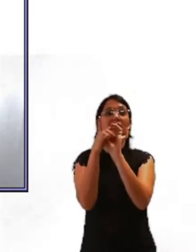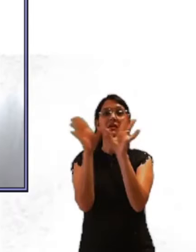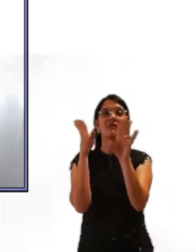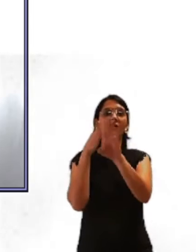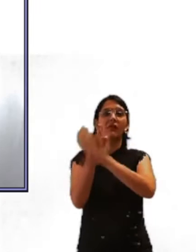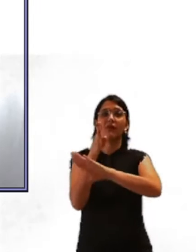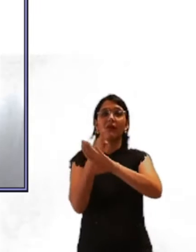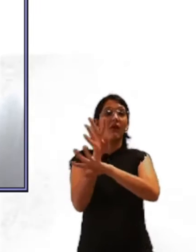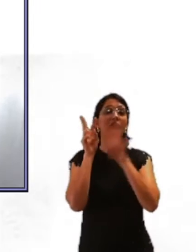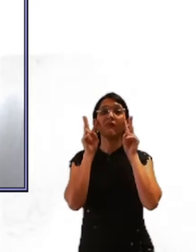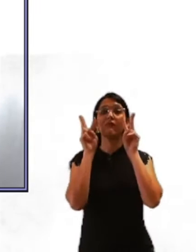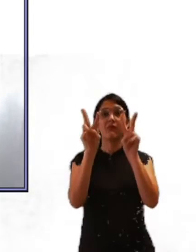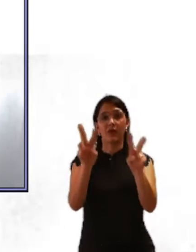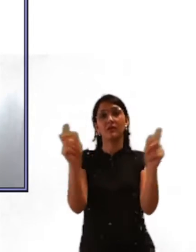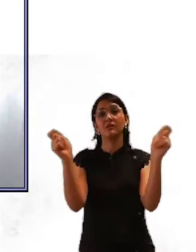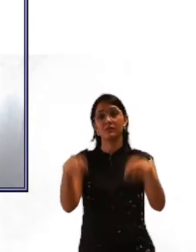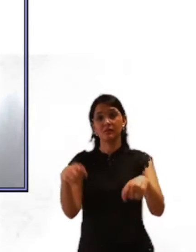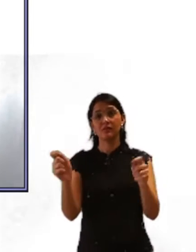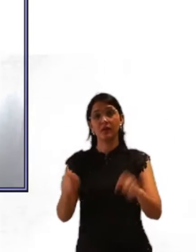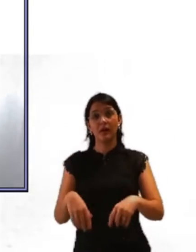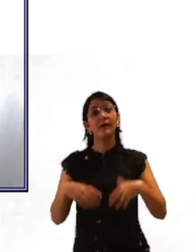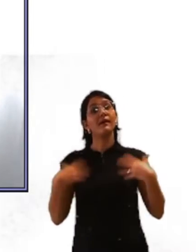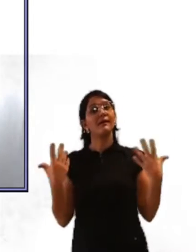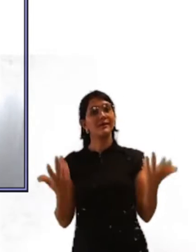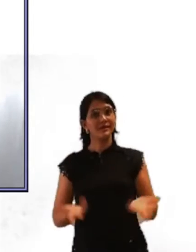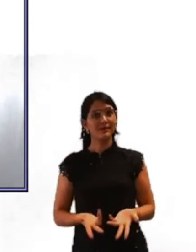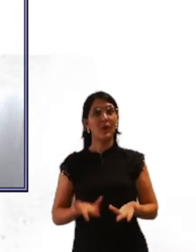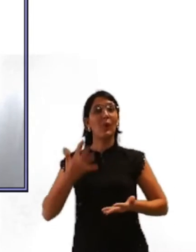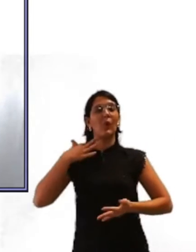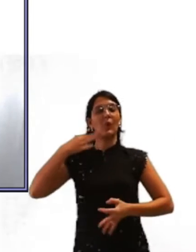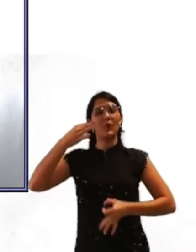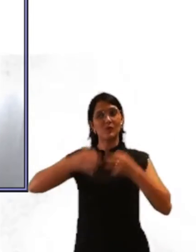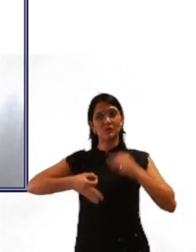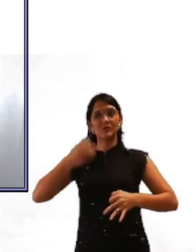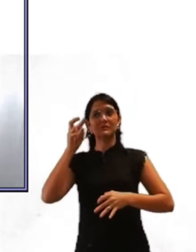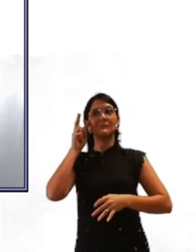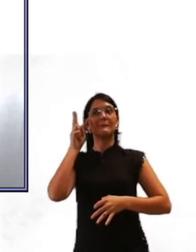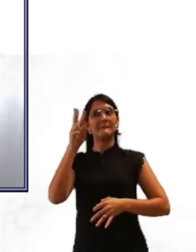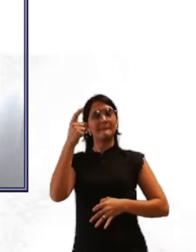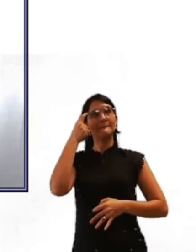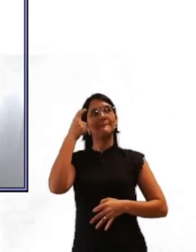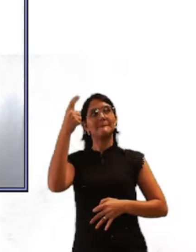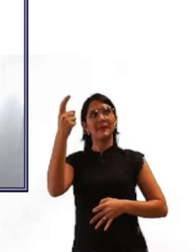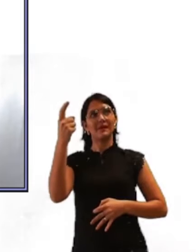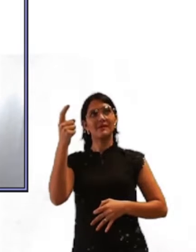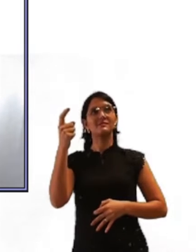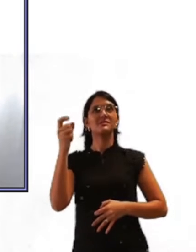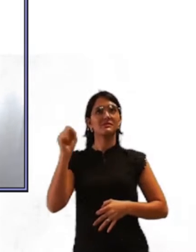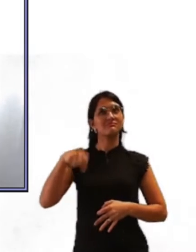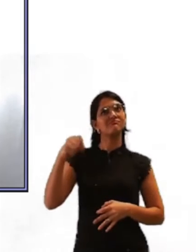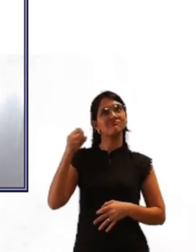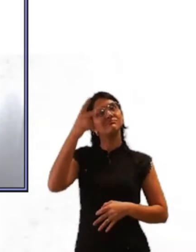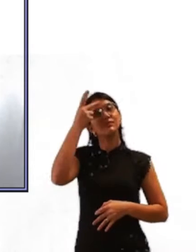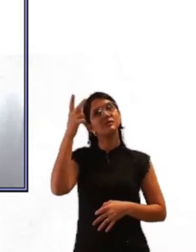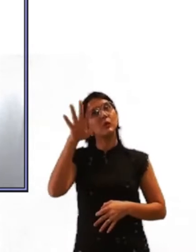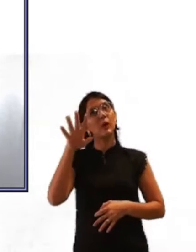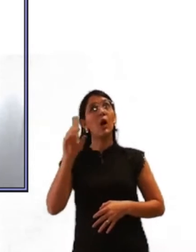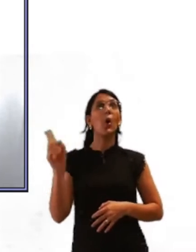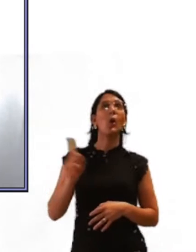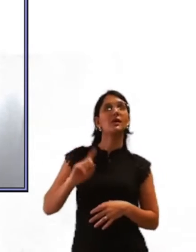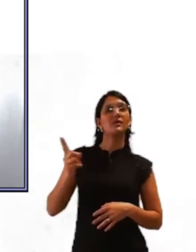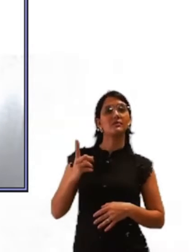pessoas, isso vai influenciar o comportamento daquele julgador ou não? A partir do momento em que ele está